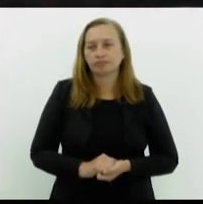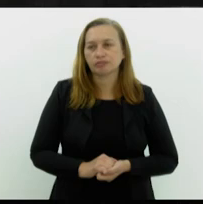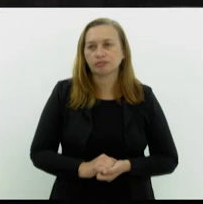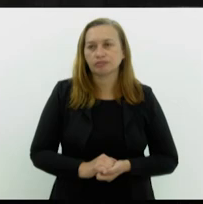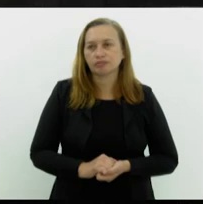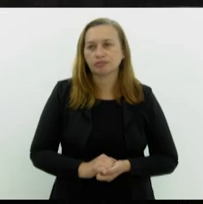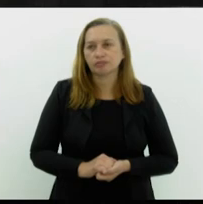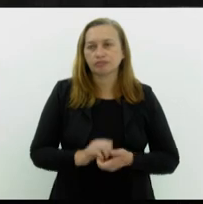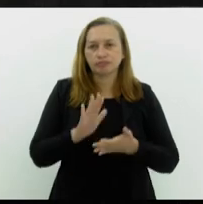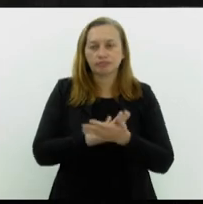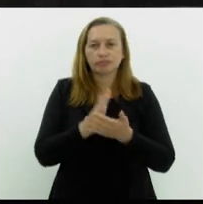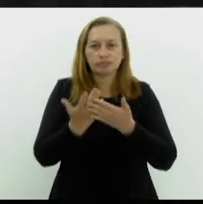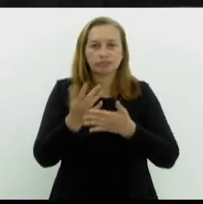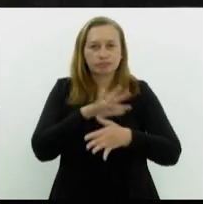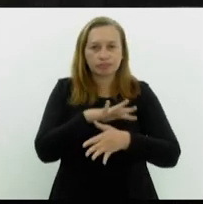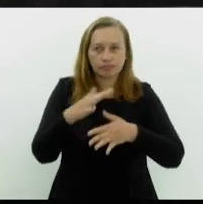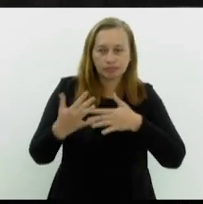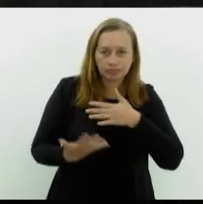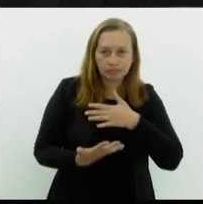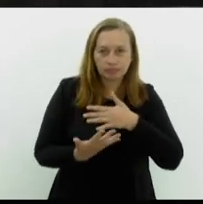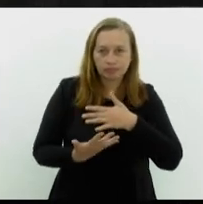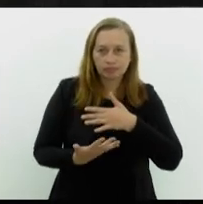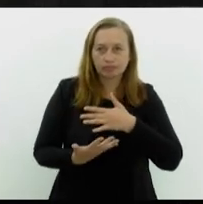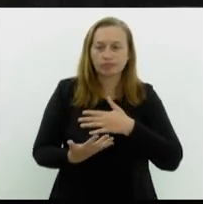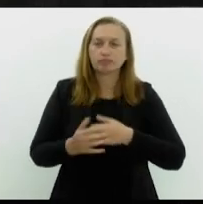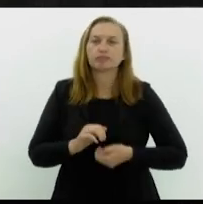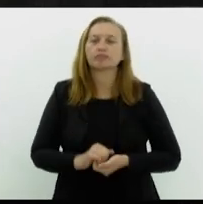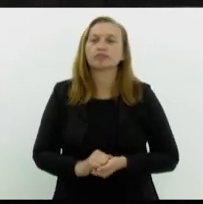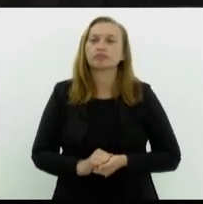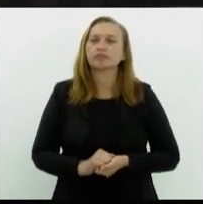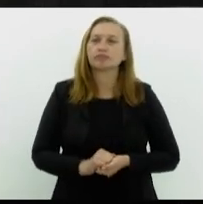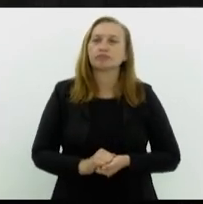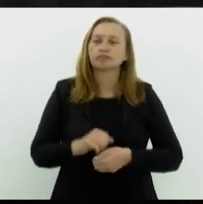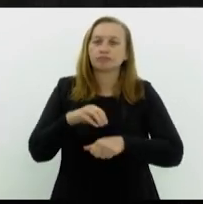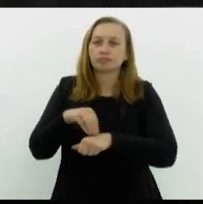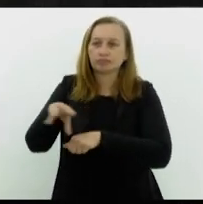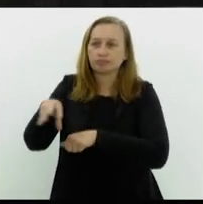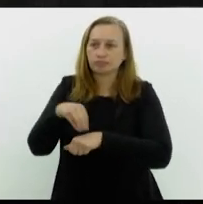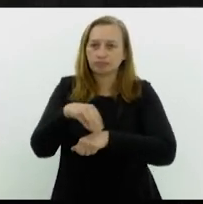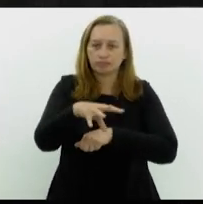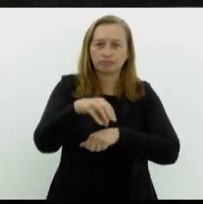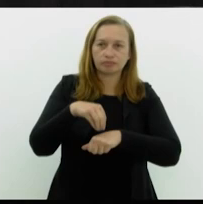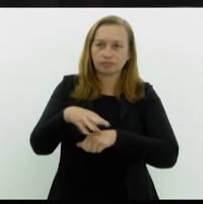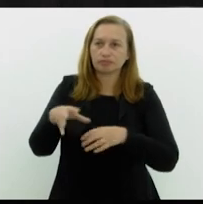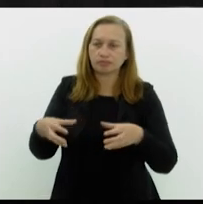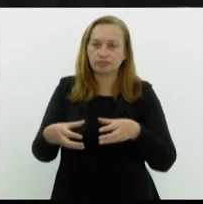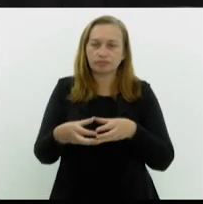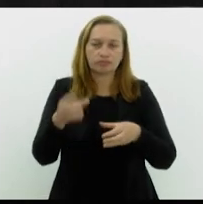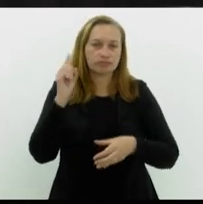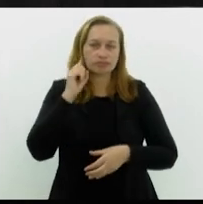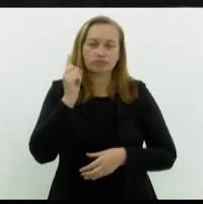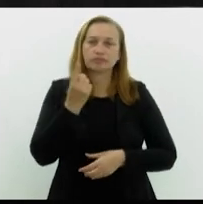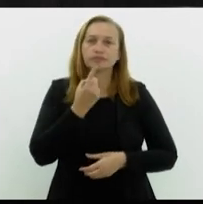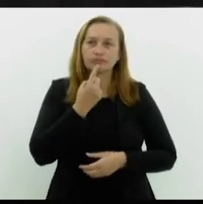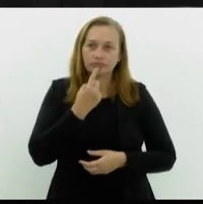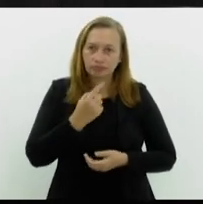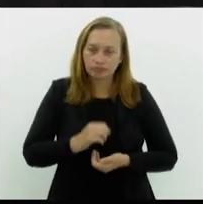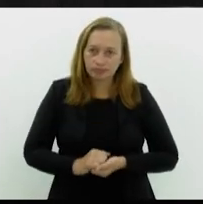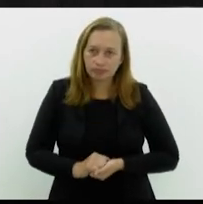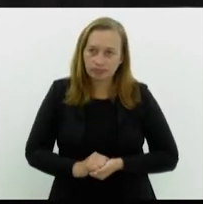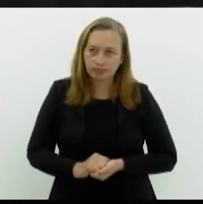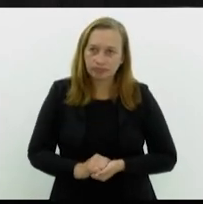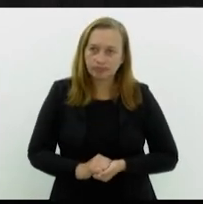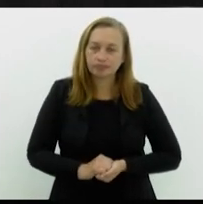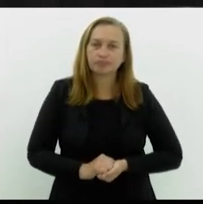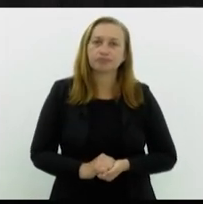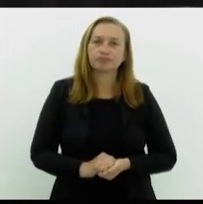Senhora intérprete da língua de Libras, que leva a nossa voz aos deficientes